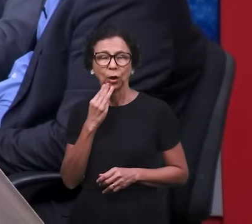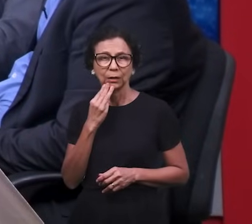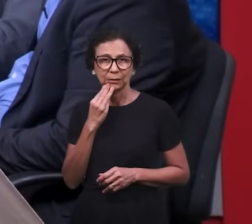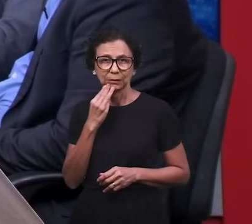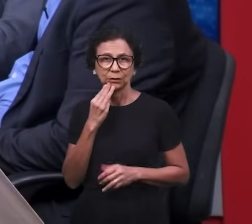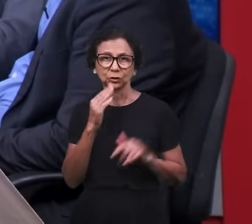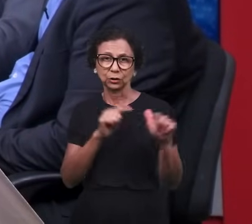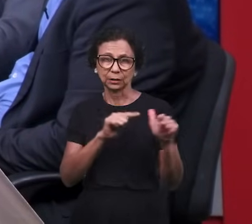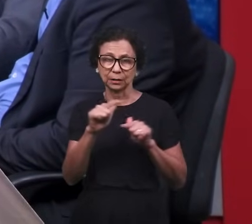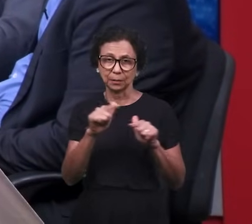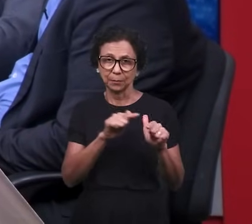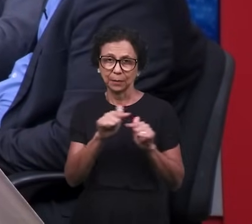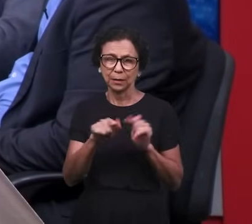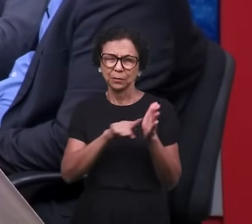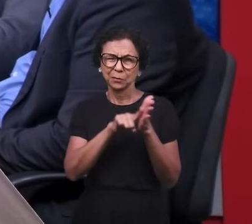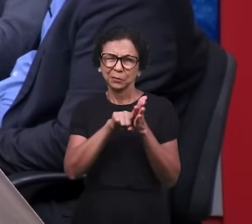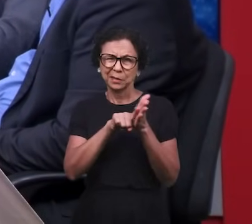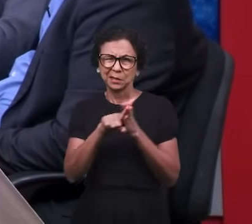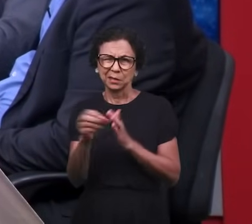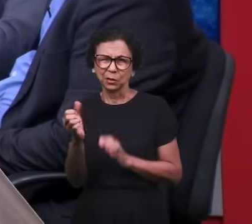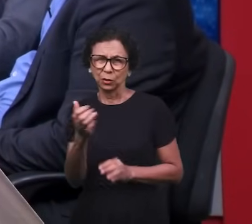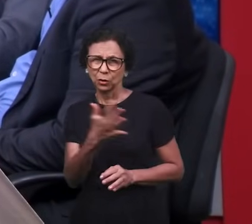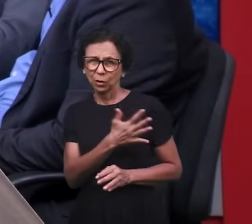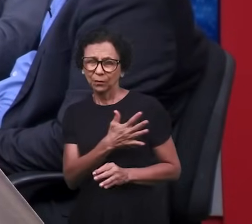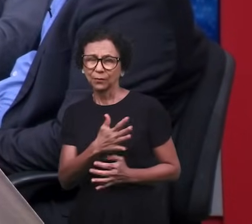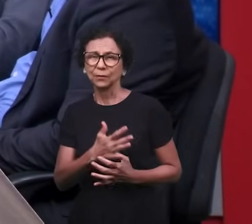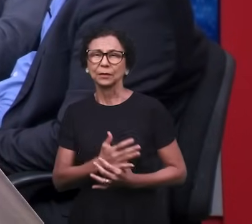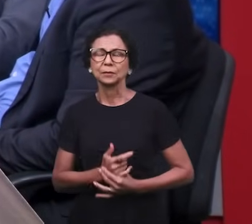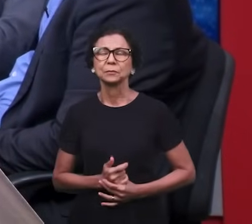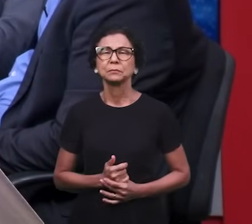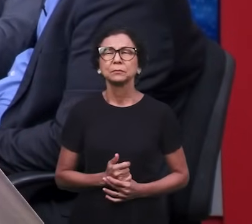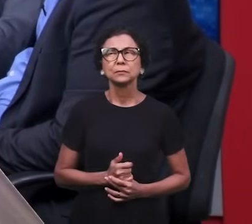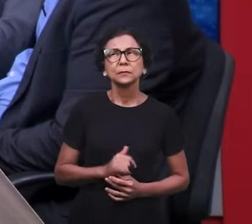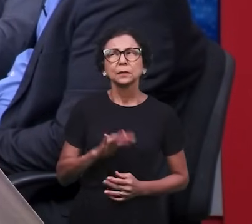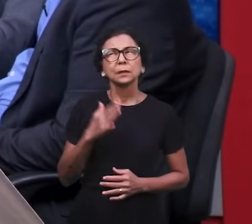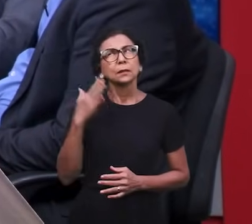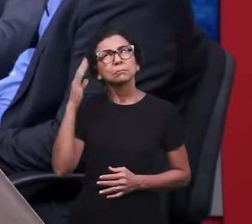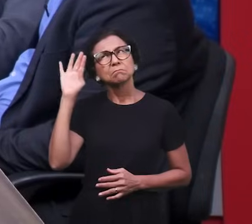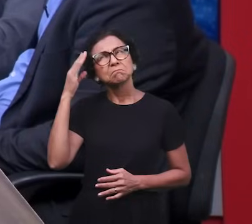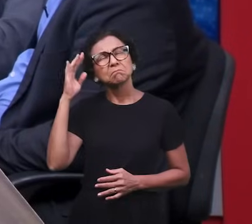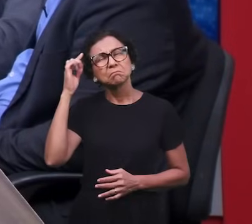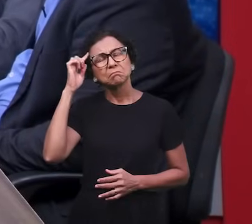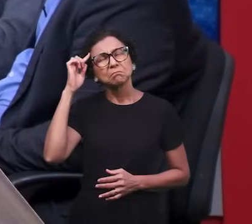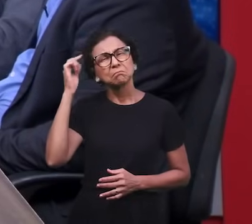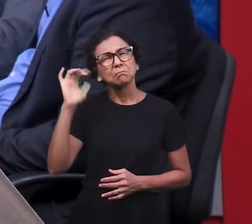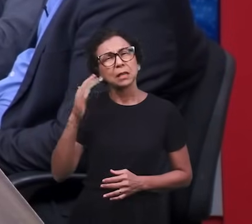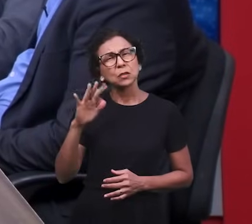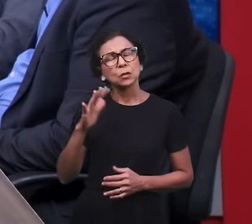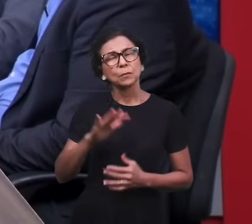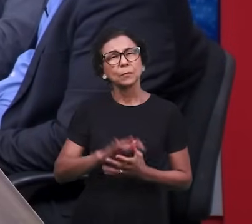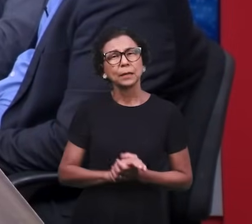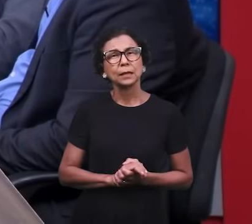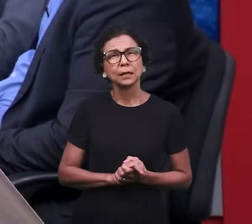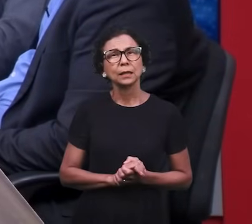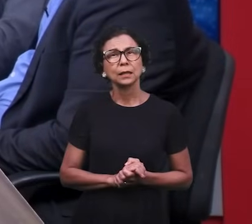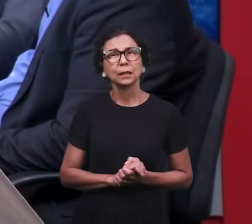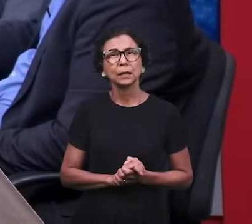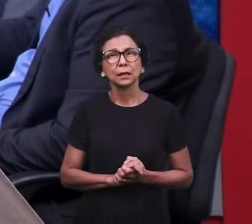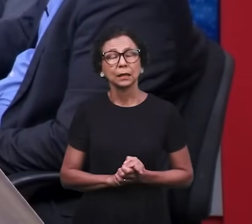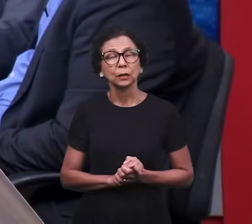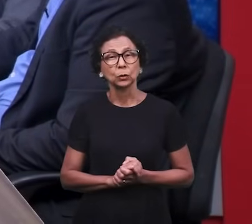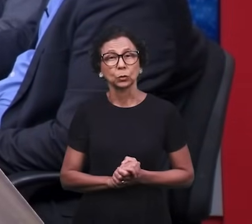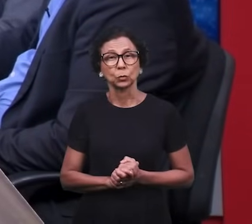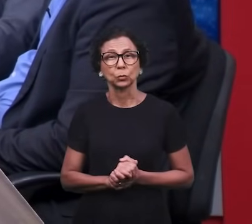trabalho analisados numa pesquisa recente do Fórum Econômico Mundial, a estimativa é que 83 milhões de empregos